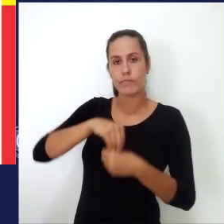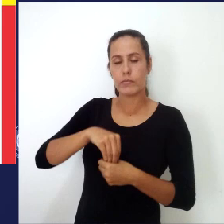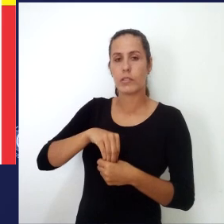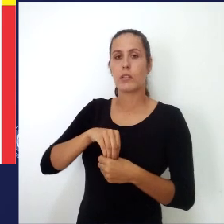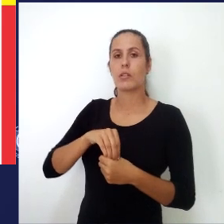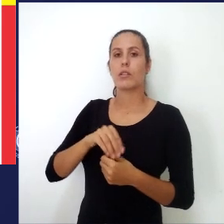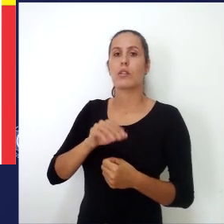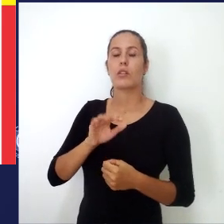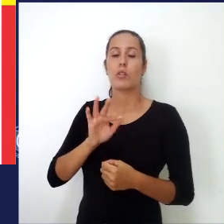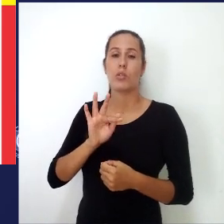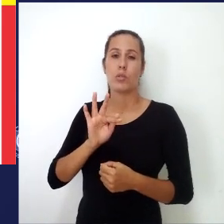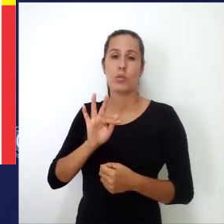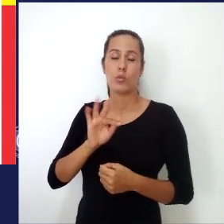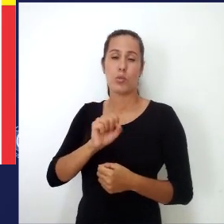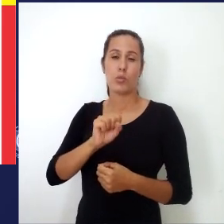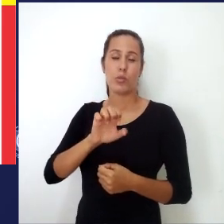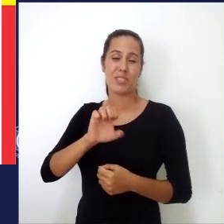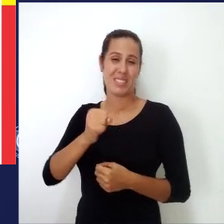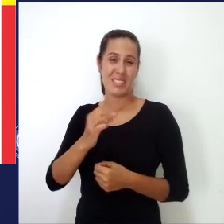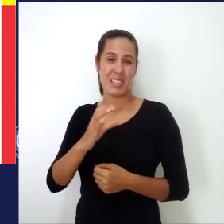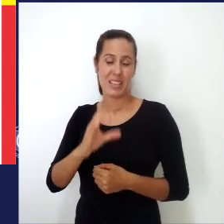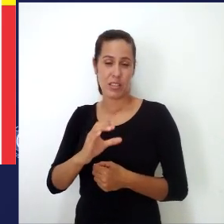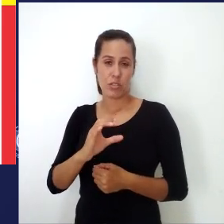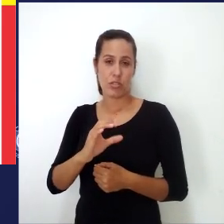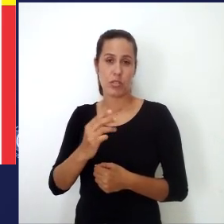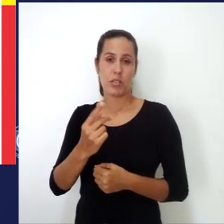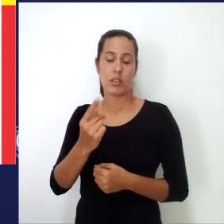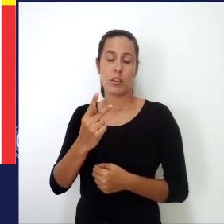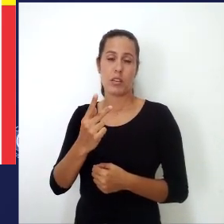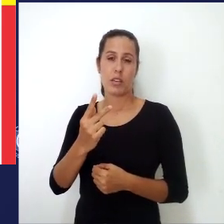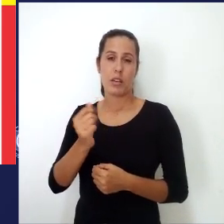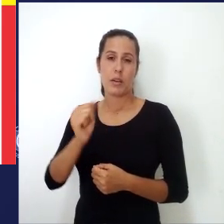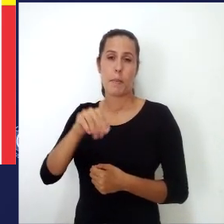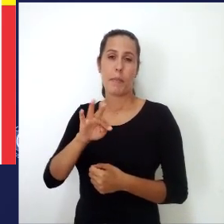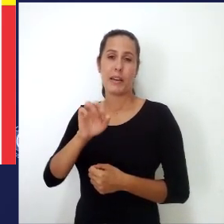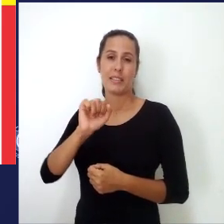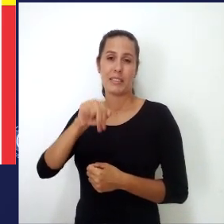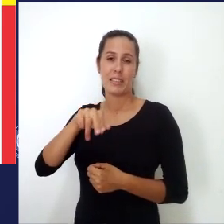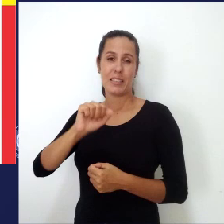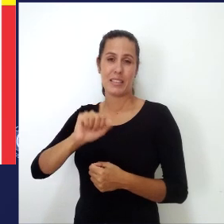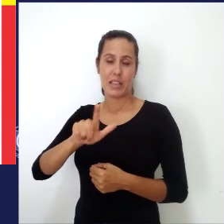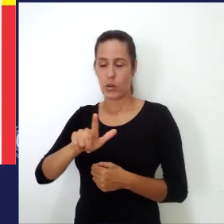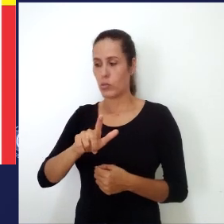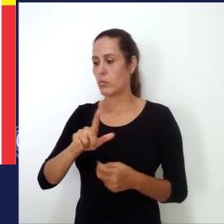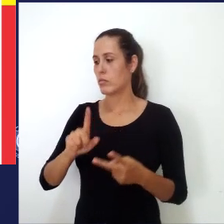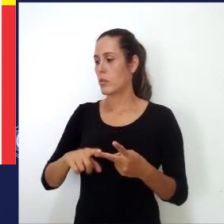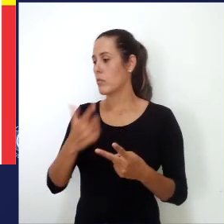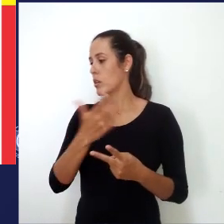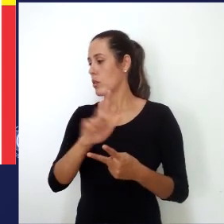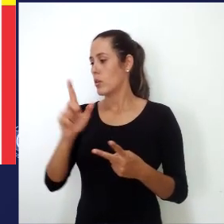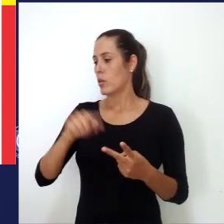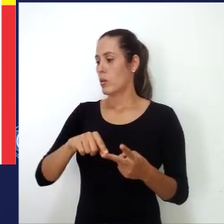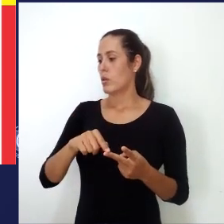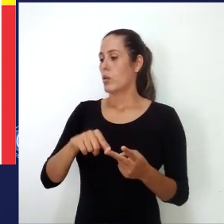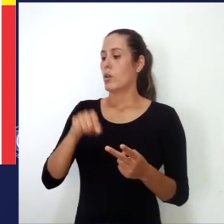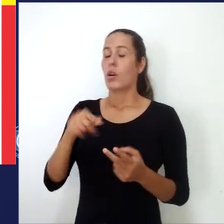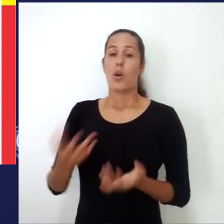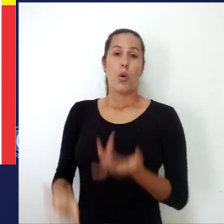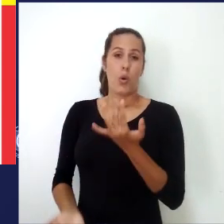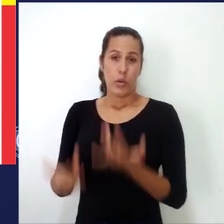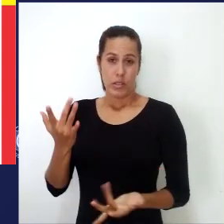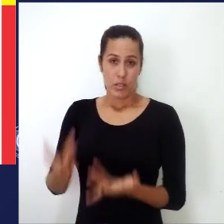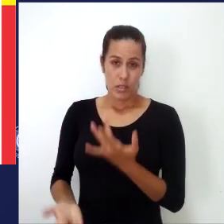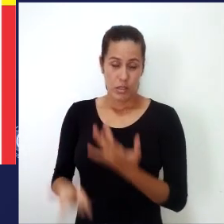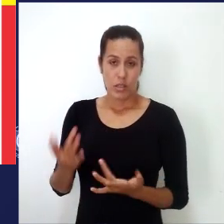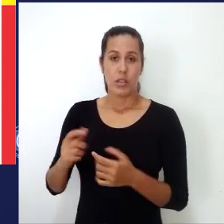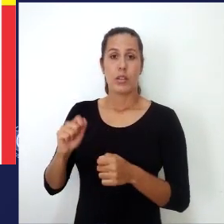Patrimônio Natural Sesc Pantanal e na região do Barão de Melgaço, o incêndio, na